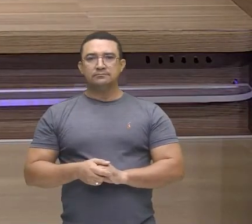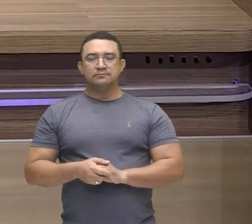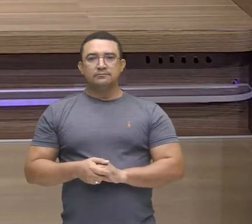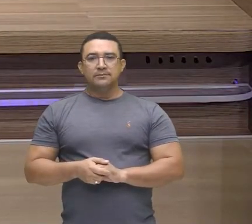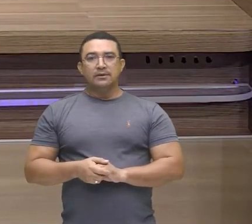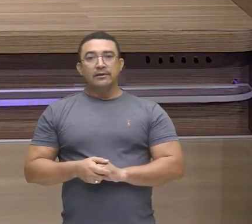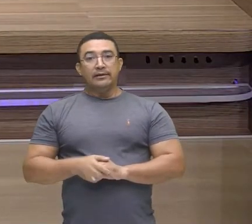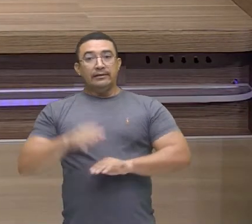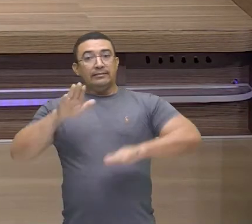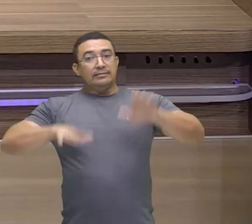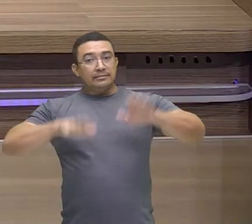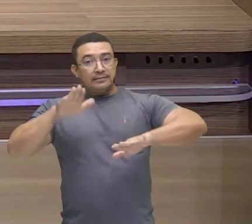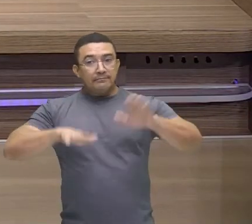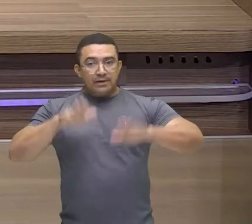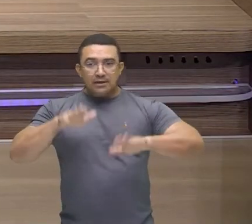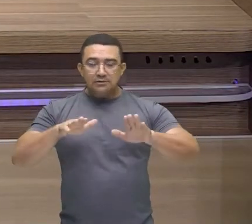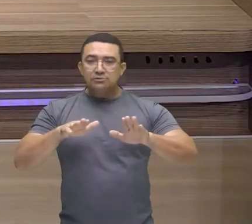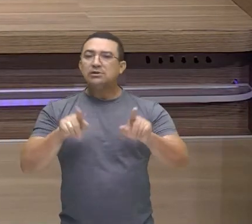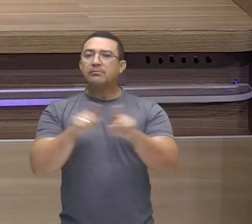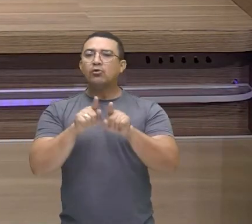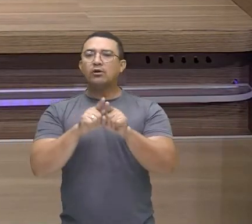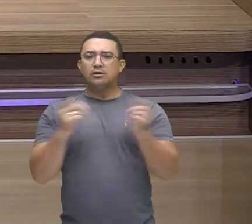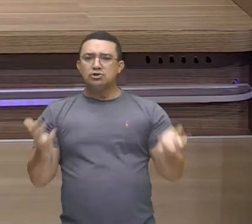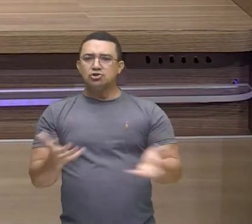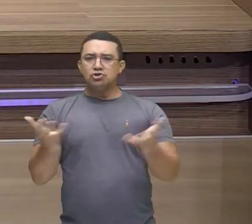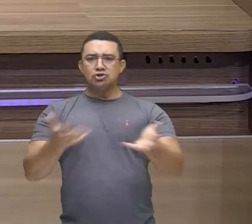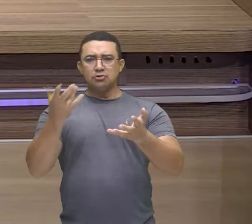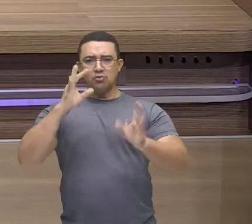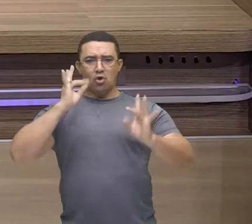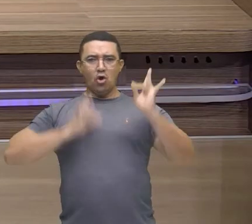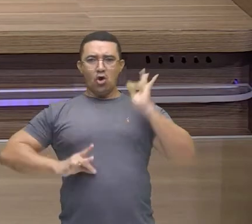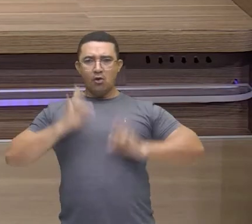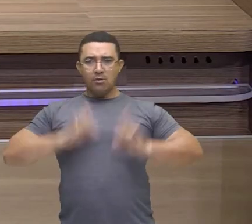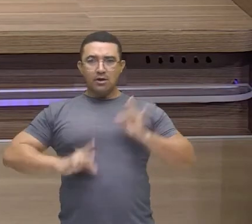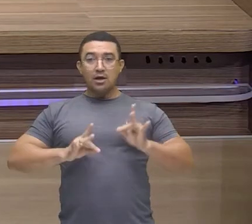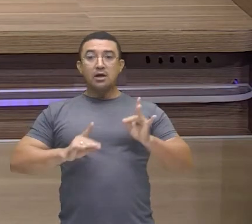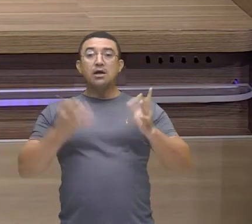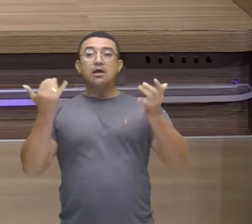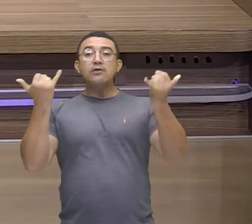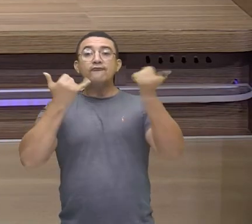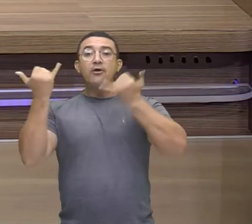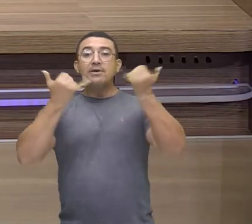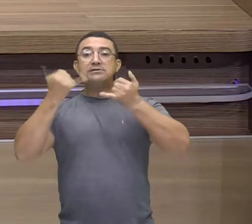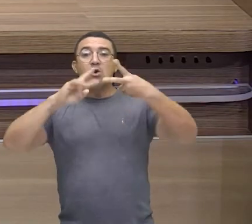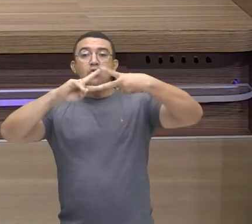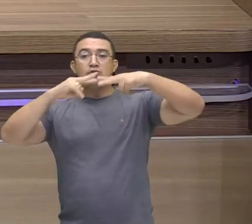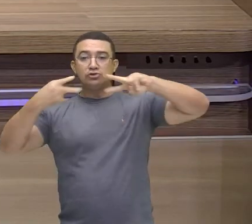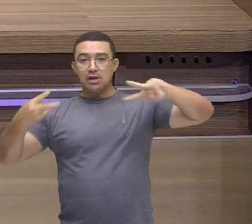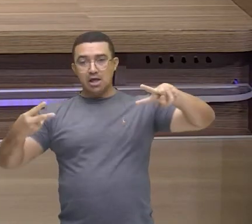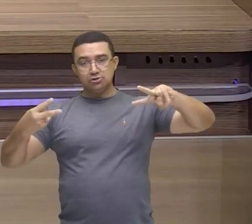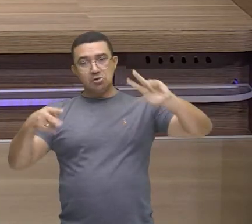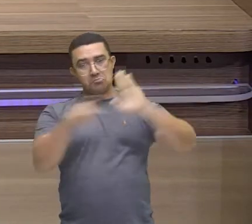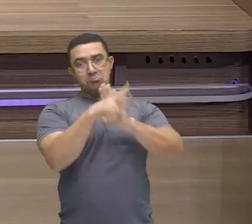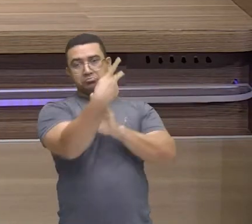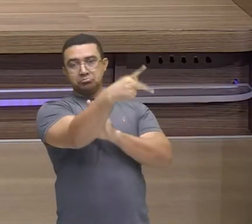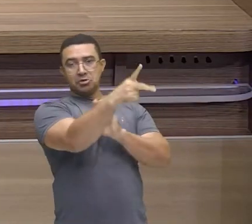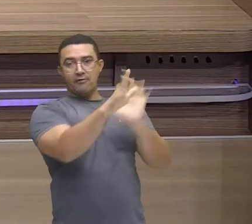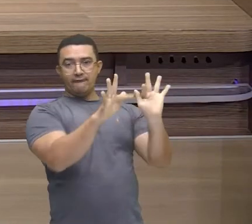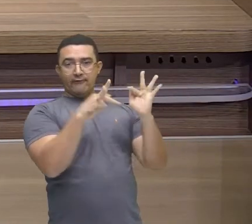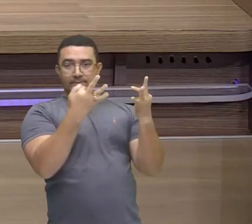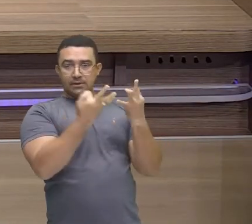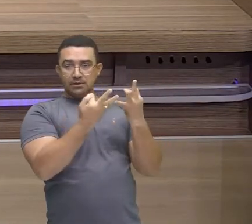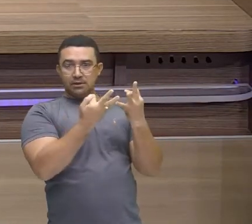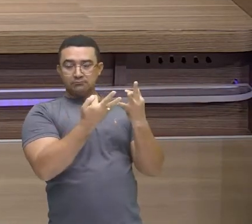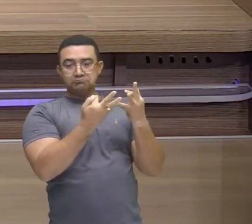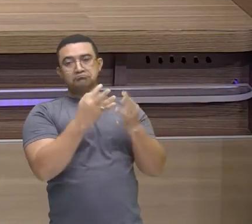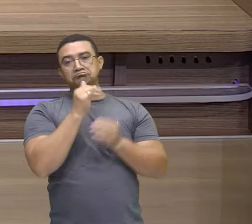baseado na estimulação hormonal e na informação genética que ele traz da casa dele. Se a família dele ela